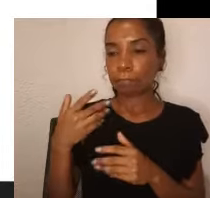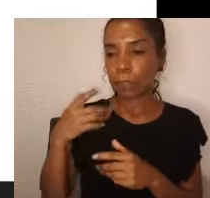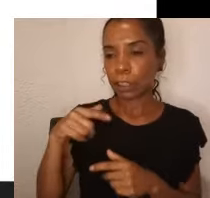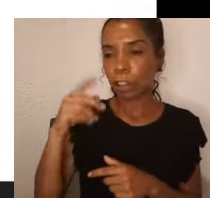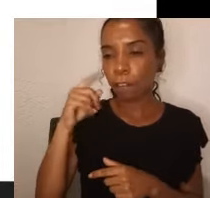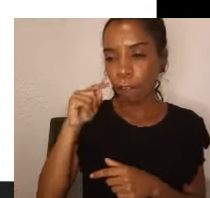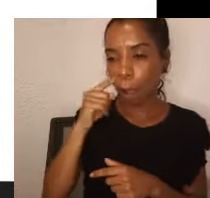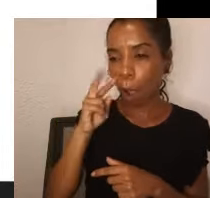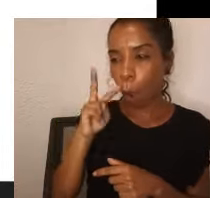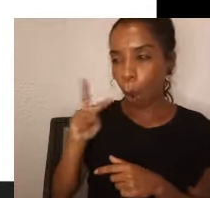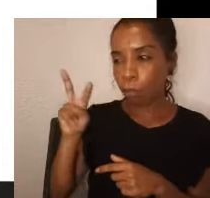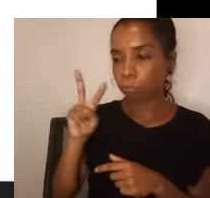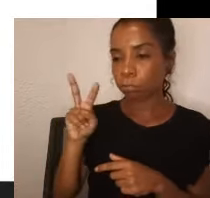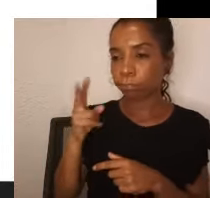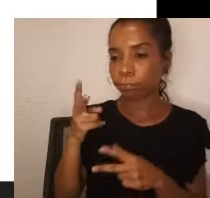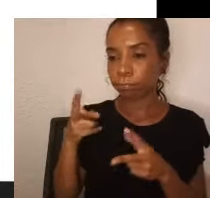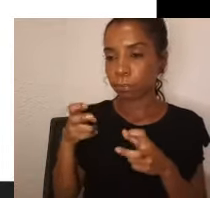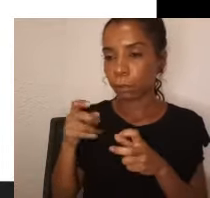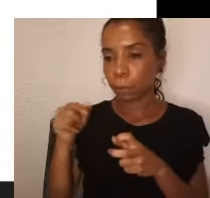aqui, né?